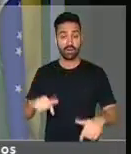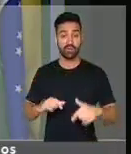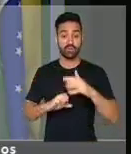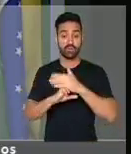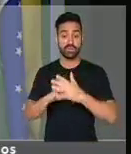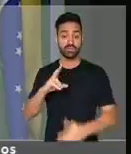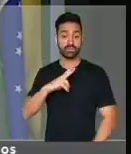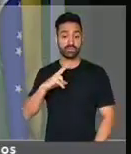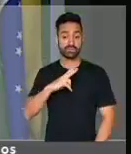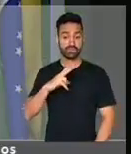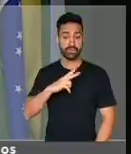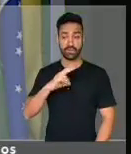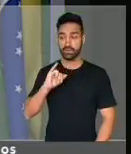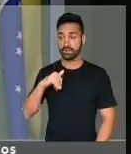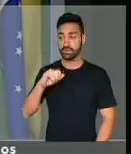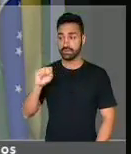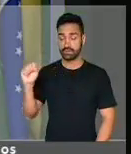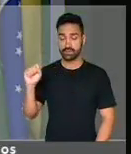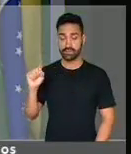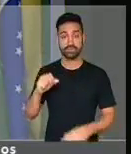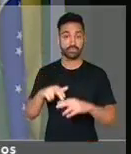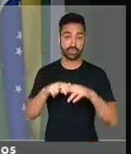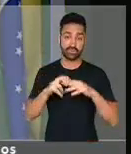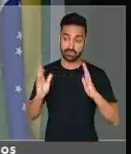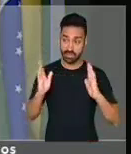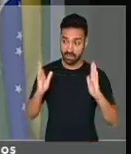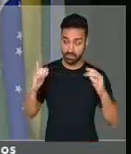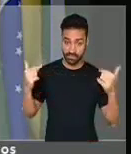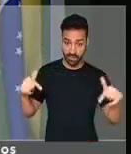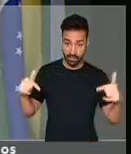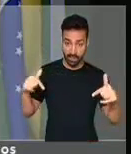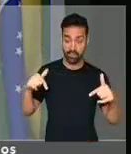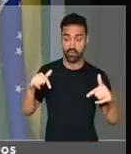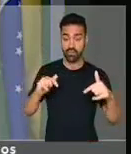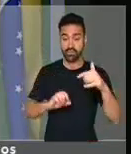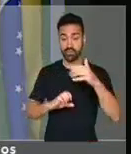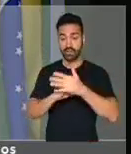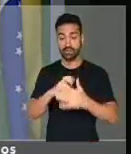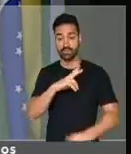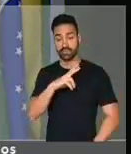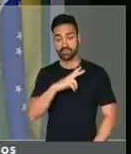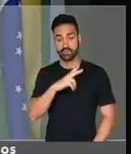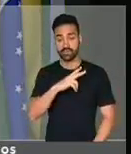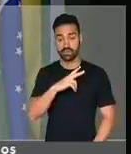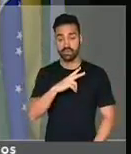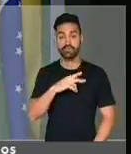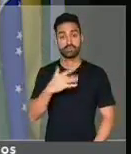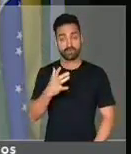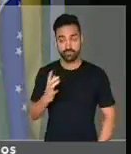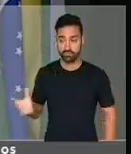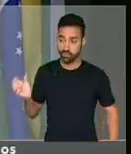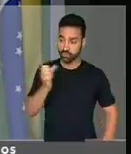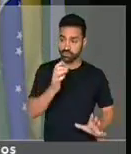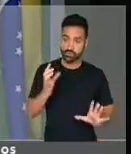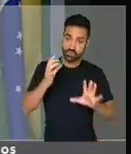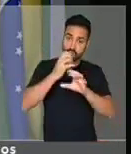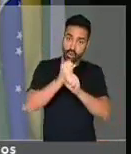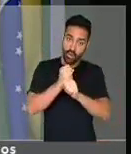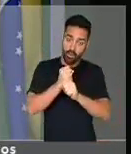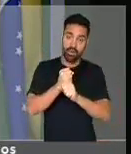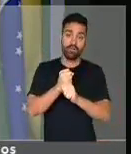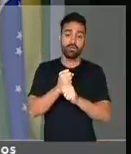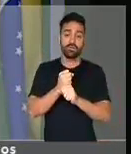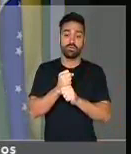privada através do INSS. Então, esse pedaço que ele trabalhou na iniciativa privada pelo INSS é